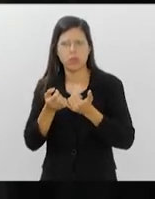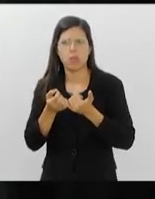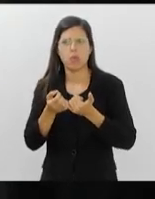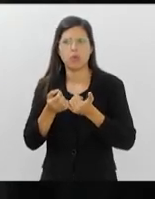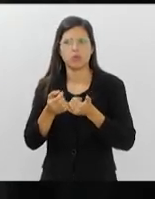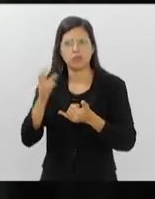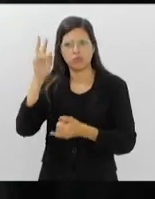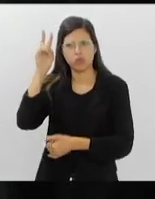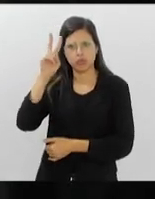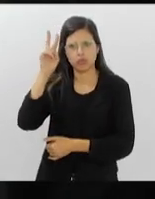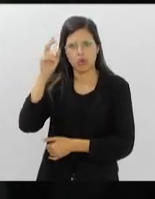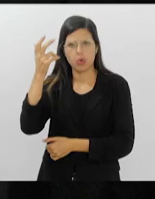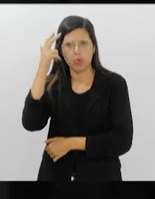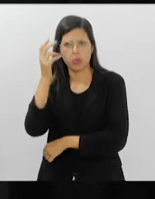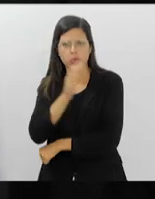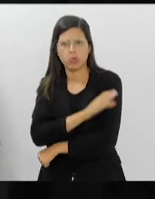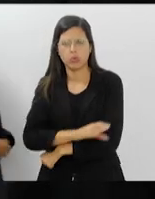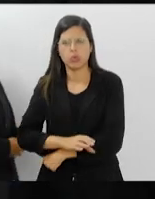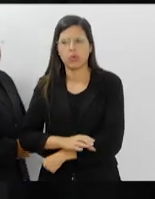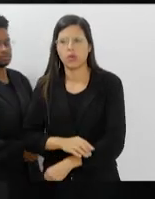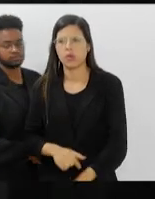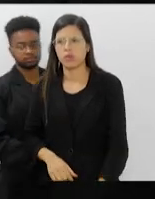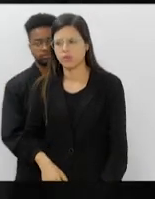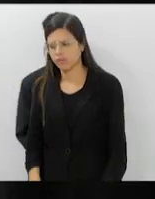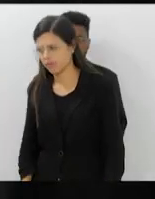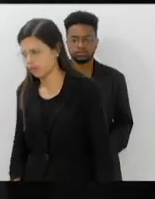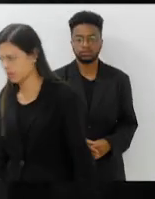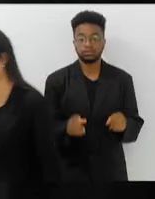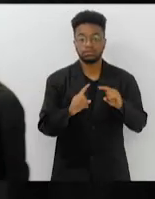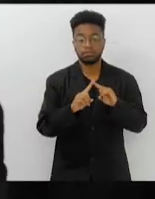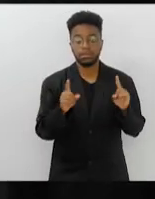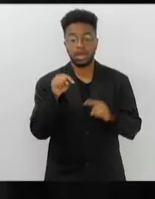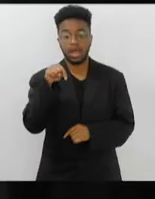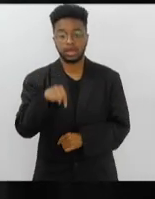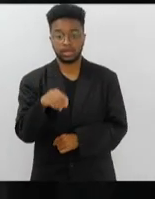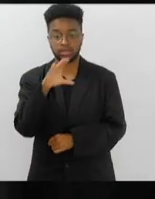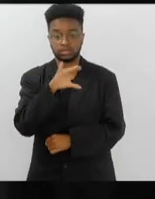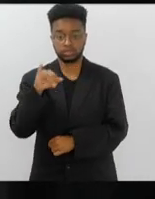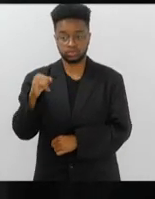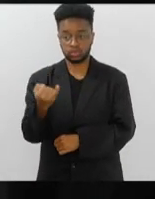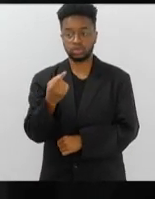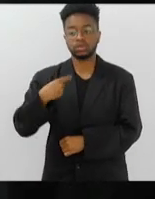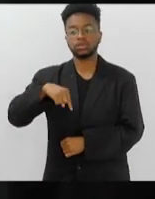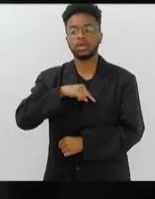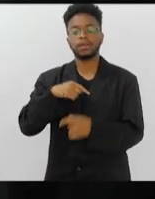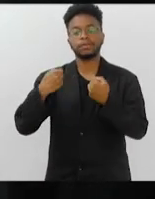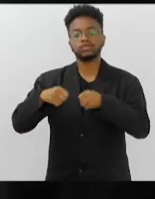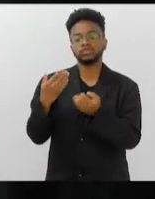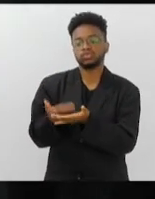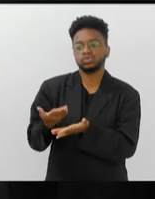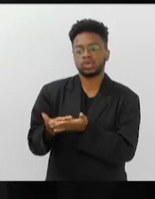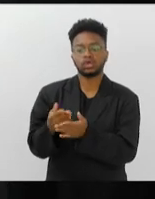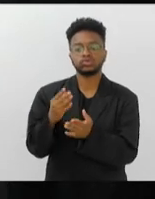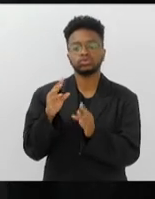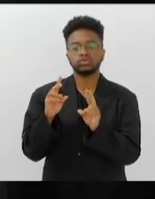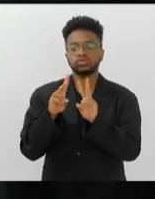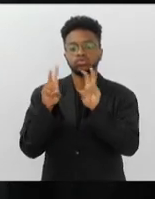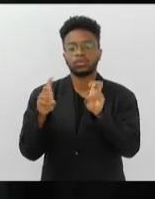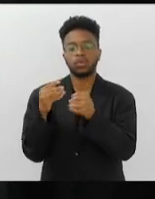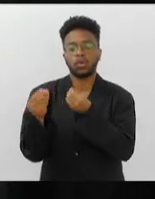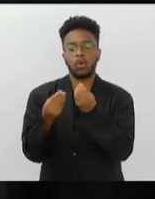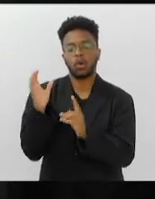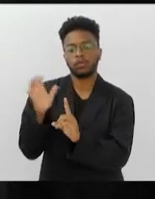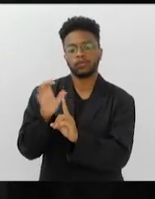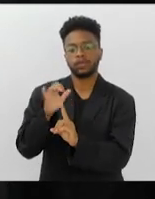Então acho que valeria a pena aqui na CCJ a gente fazer esse estudo sobre qual é o impacto que isso causa junto